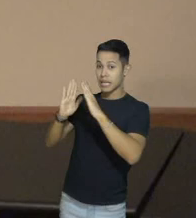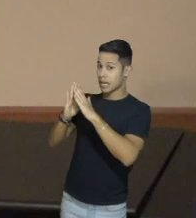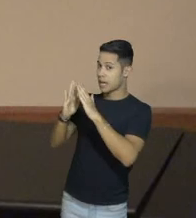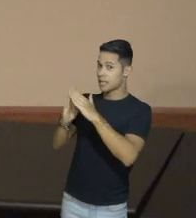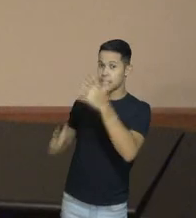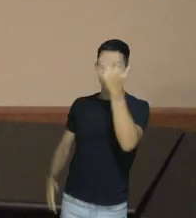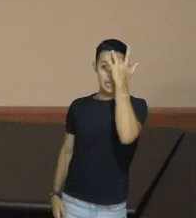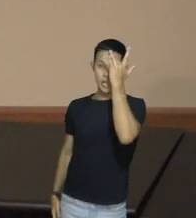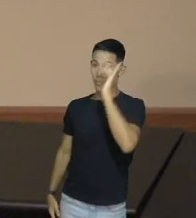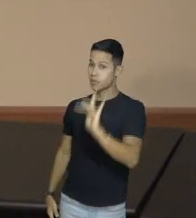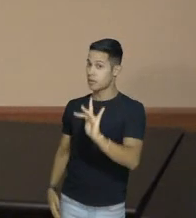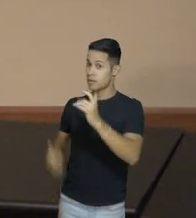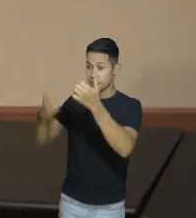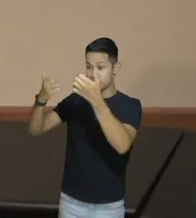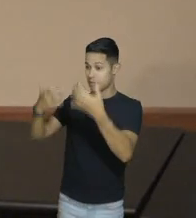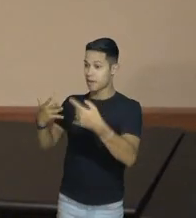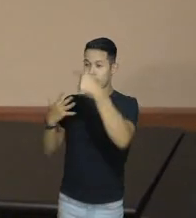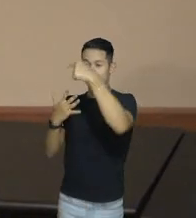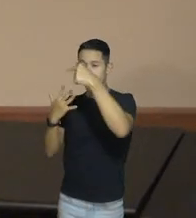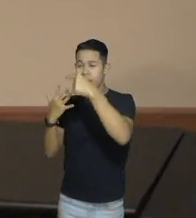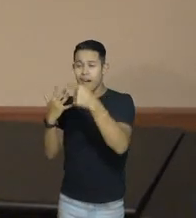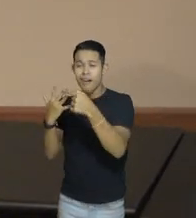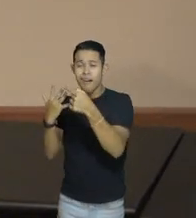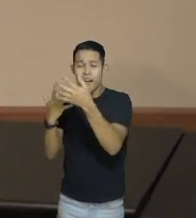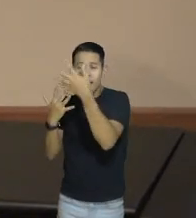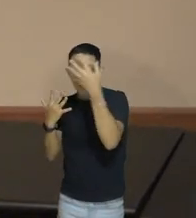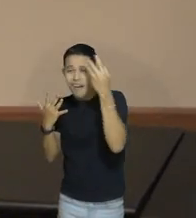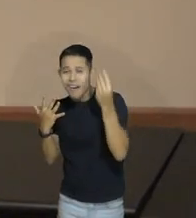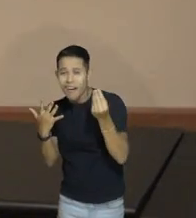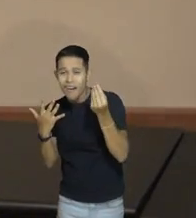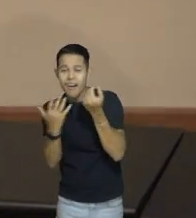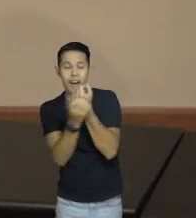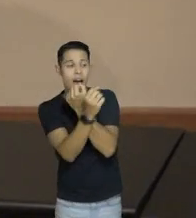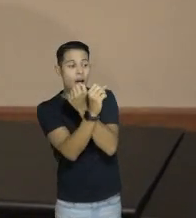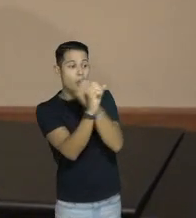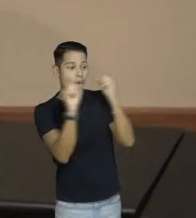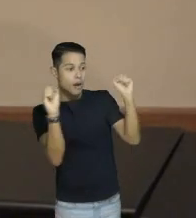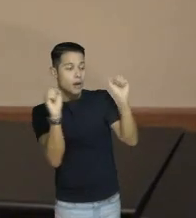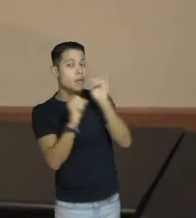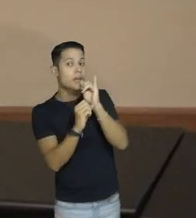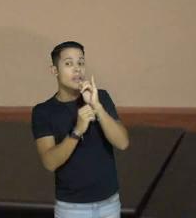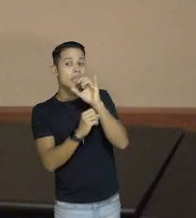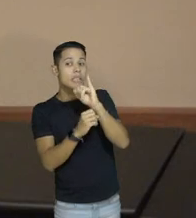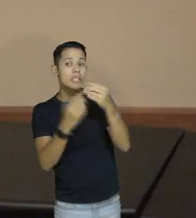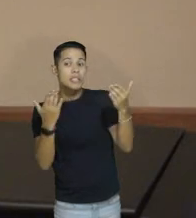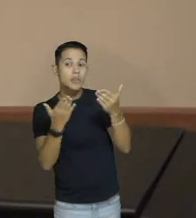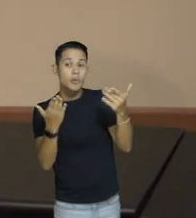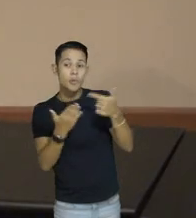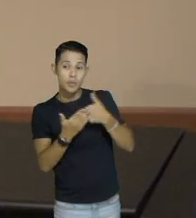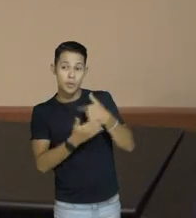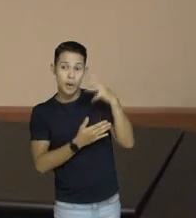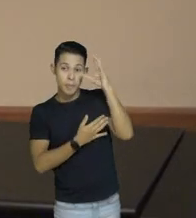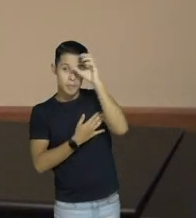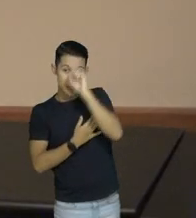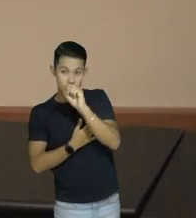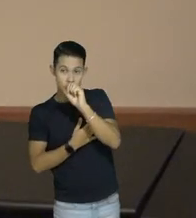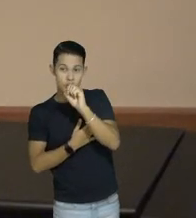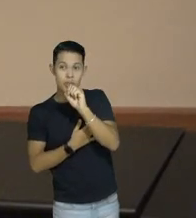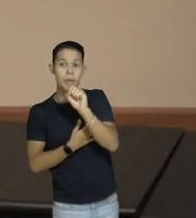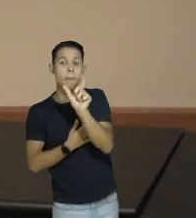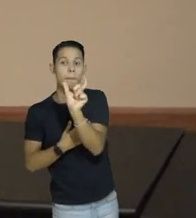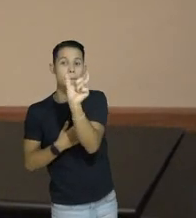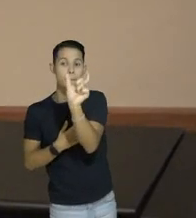aprendeu, e ele acorda, se hoje eu aprendi que B com A é ba, amanhã eu vou construir a